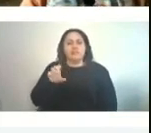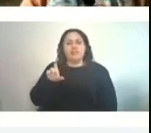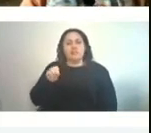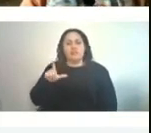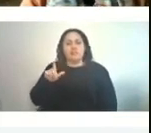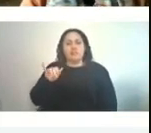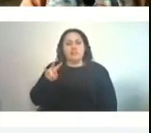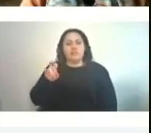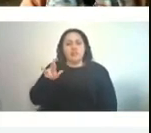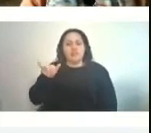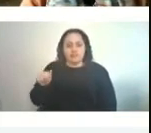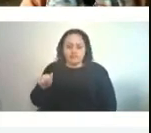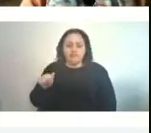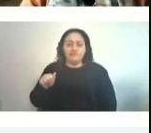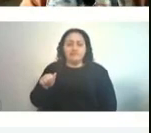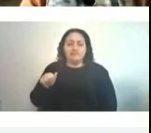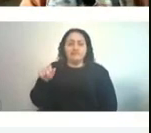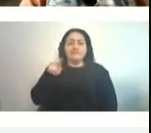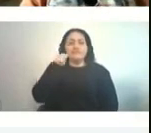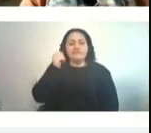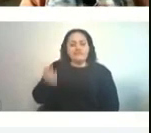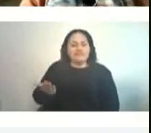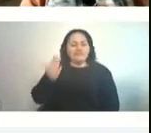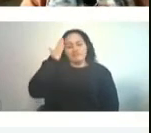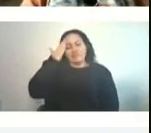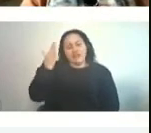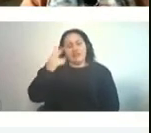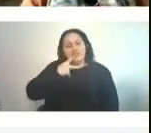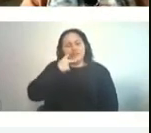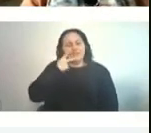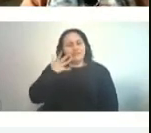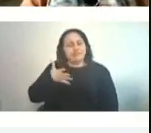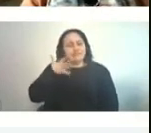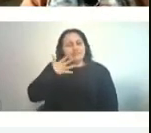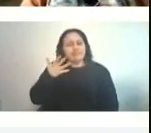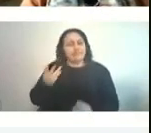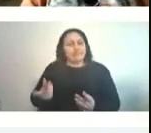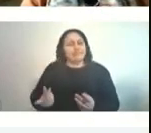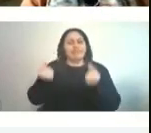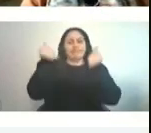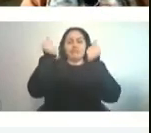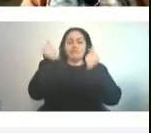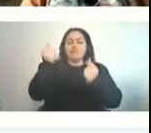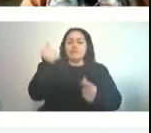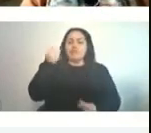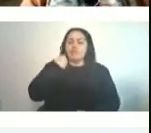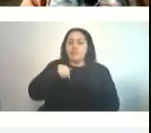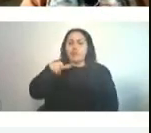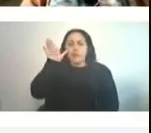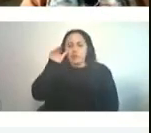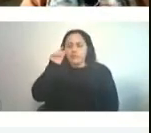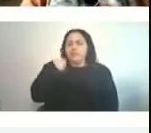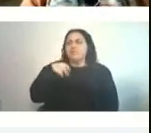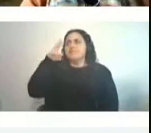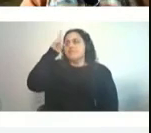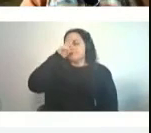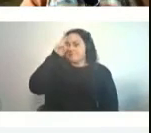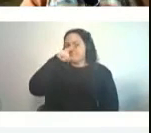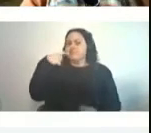Maria Isabel, obrigada pela fala enriquecedora. Escutando tua fala, me veio muito a ideia de aplicar a